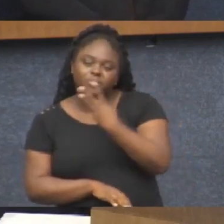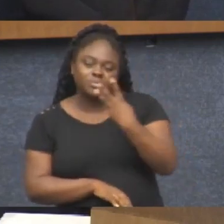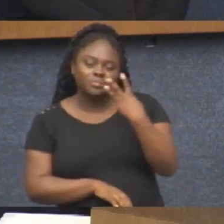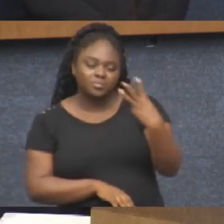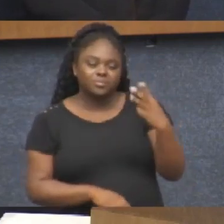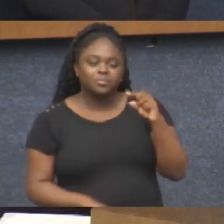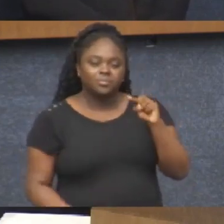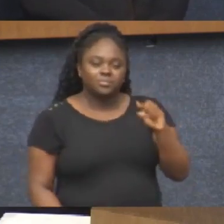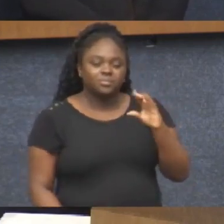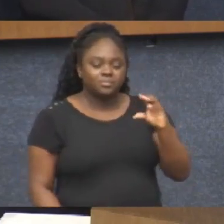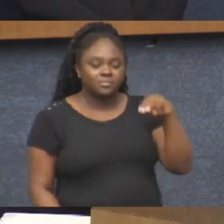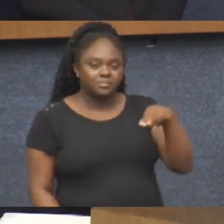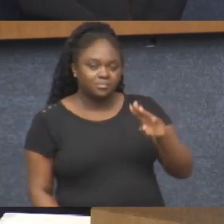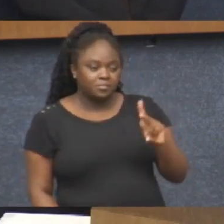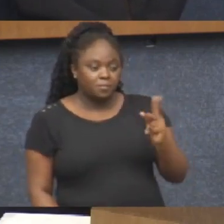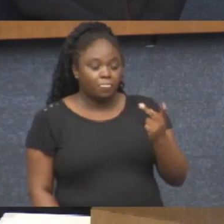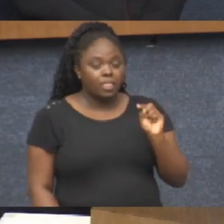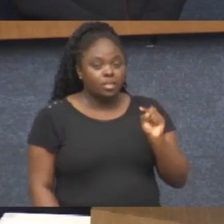Câmara,